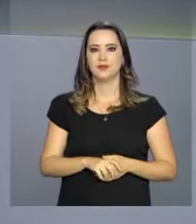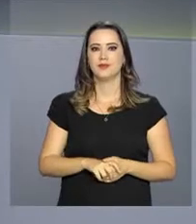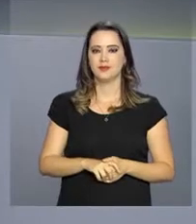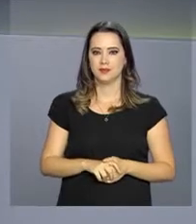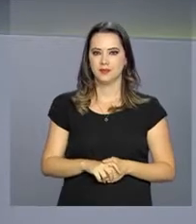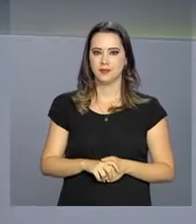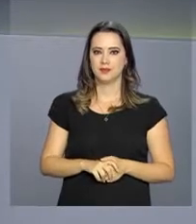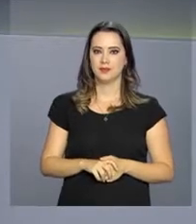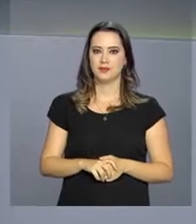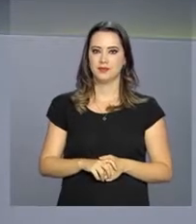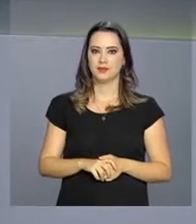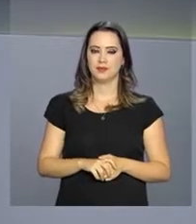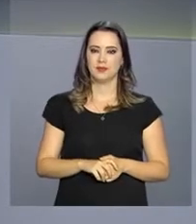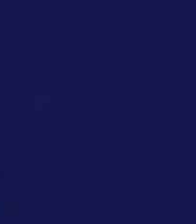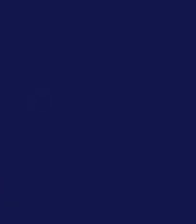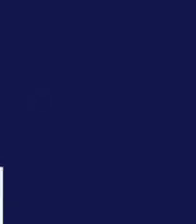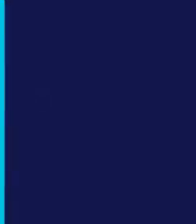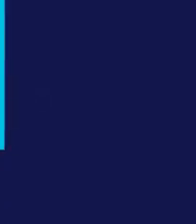do governo federal